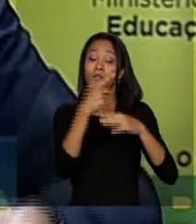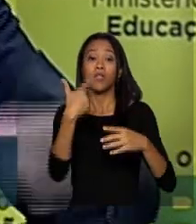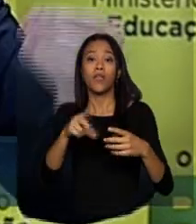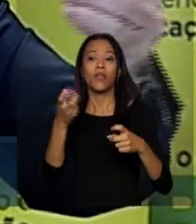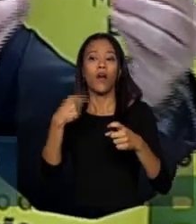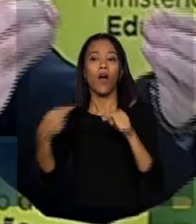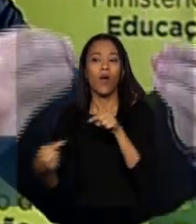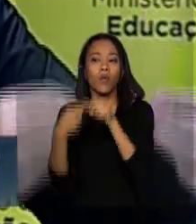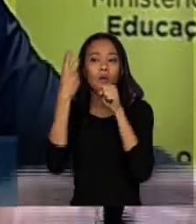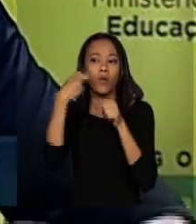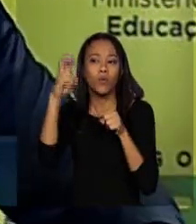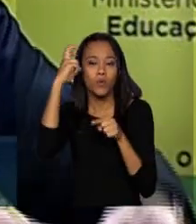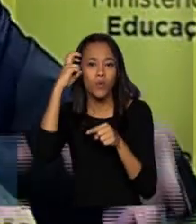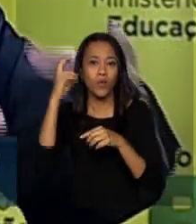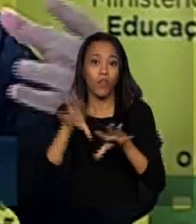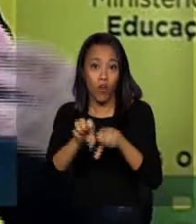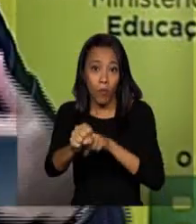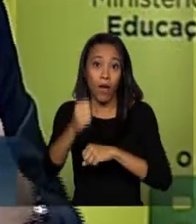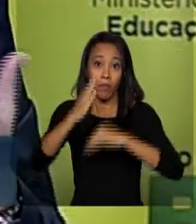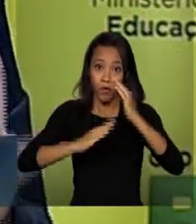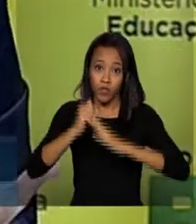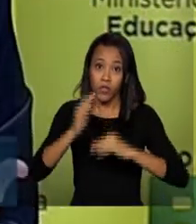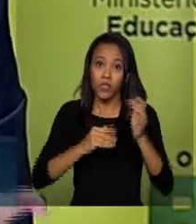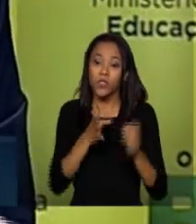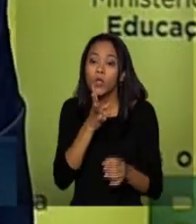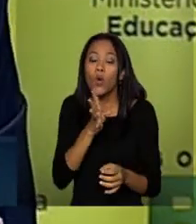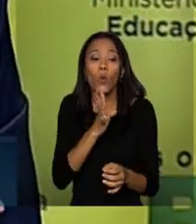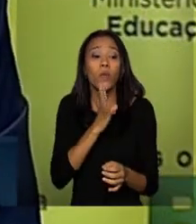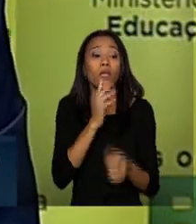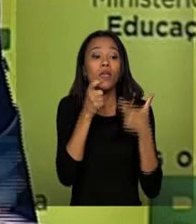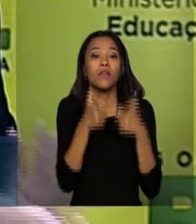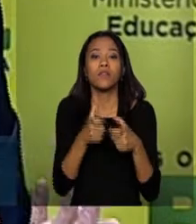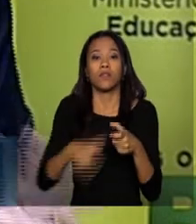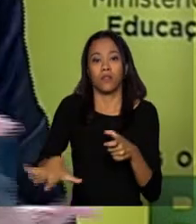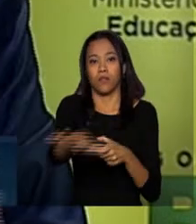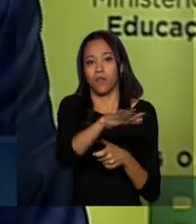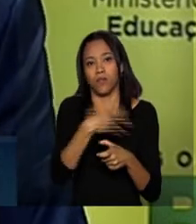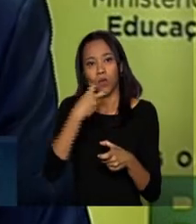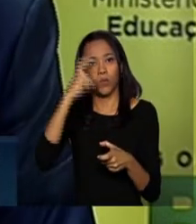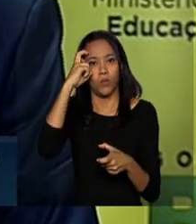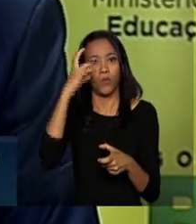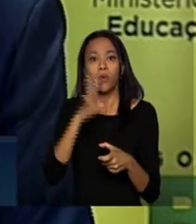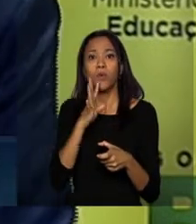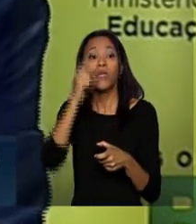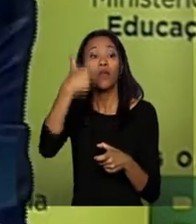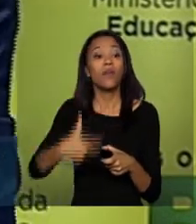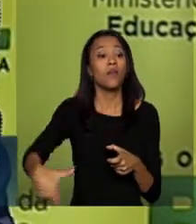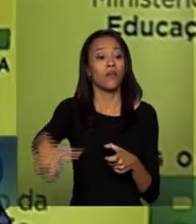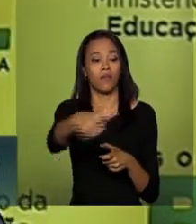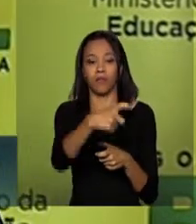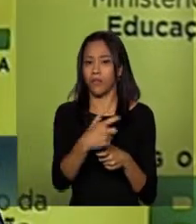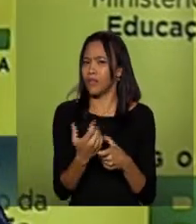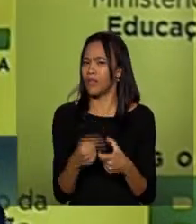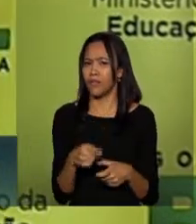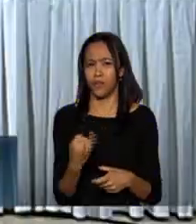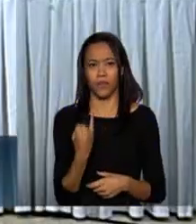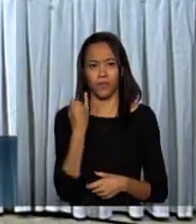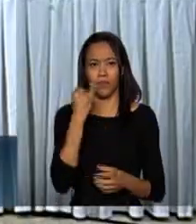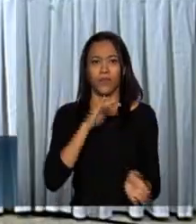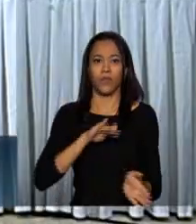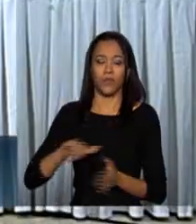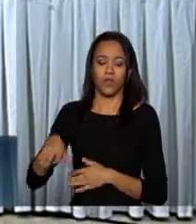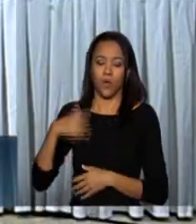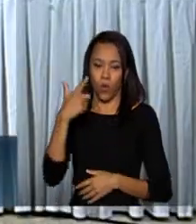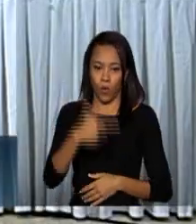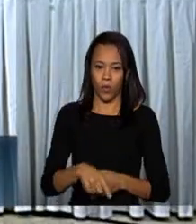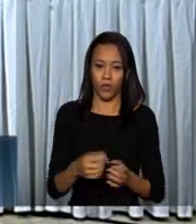cultura, à região, tá certo? Que tenham vínculos, inclusive, para que possam depois permanecer. Só mais uma dúvida. Aqui na página